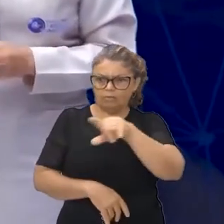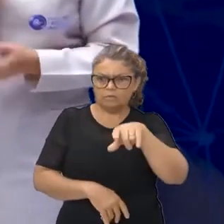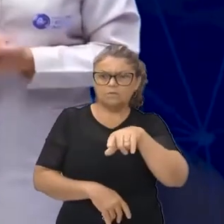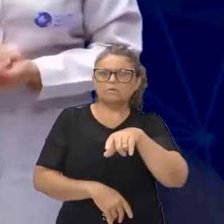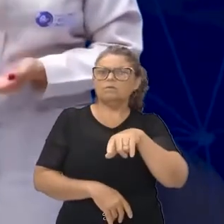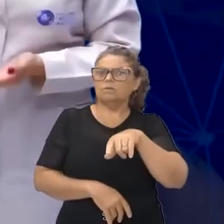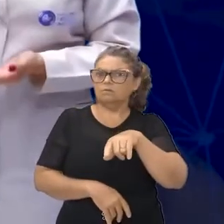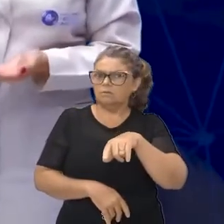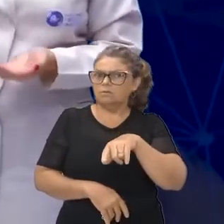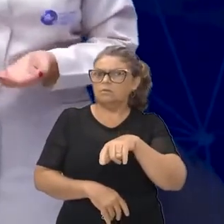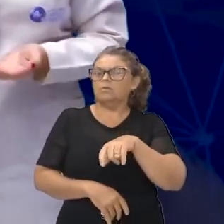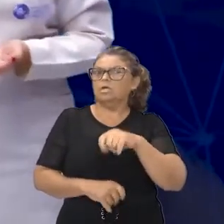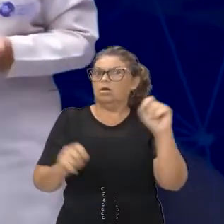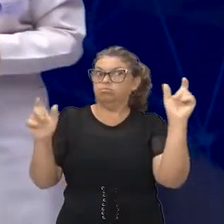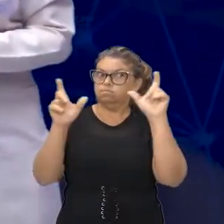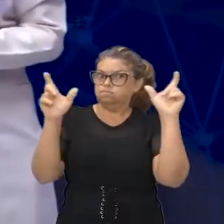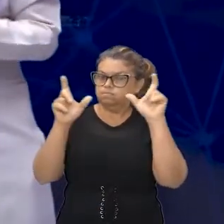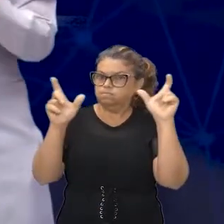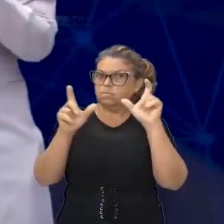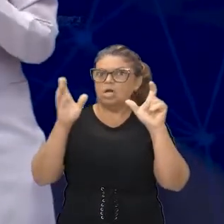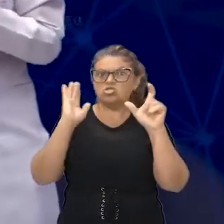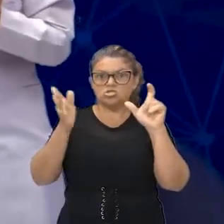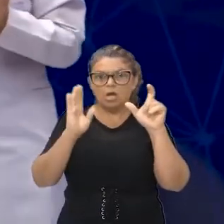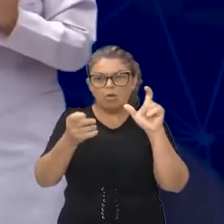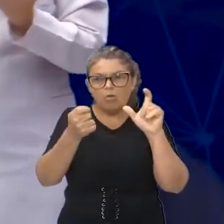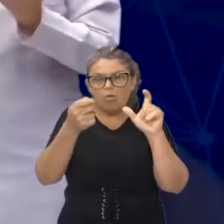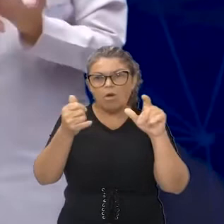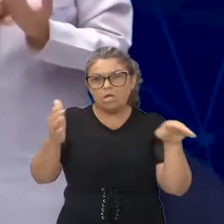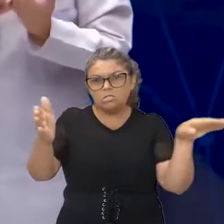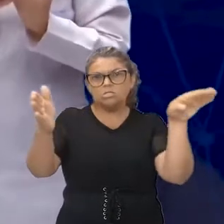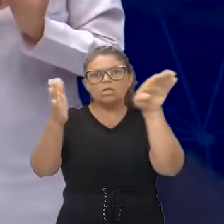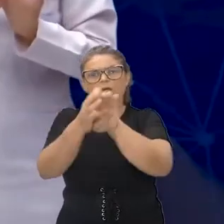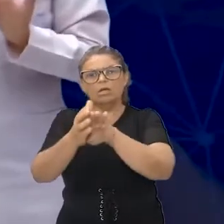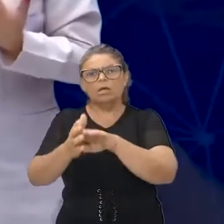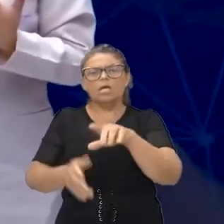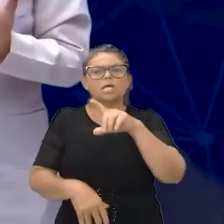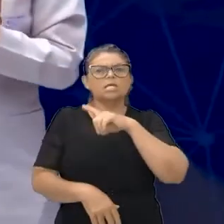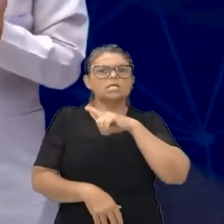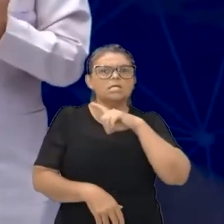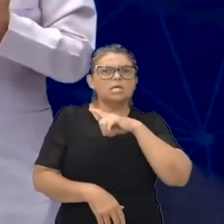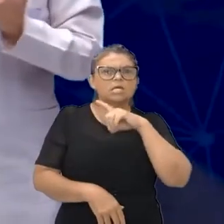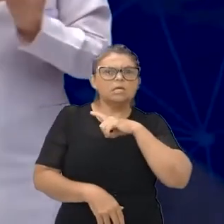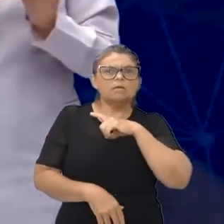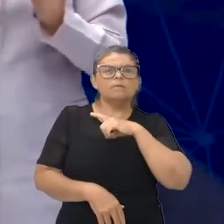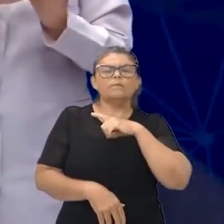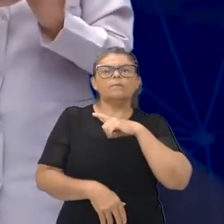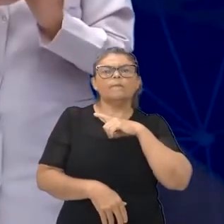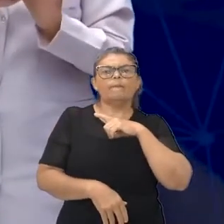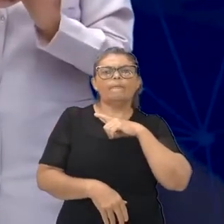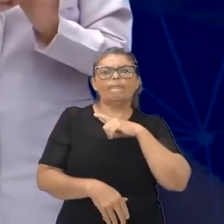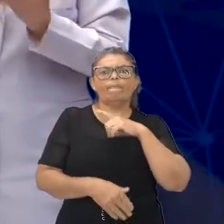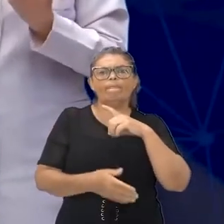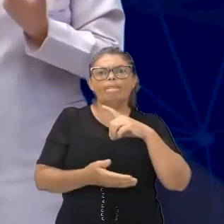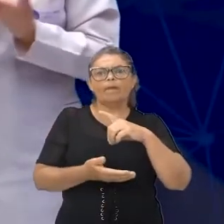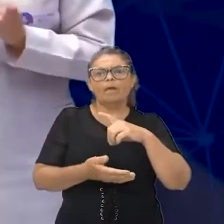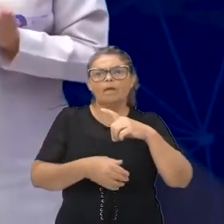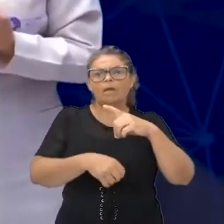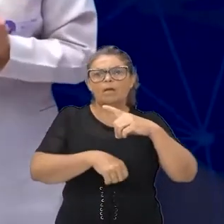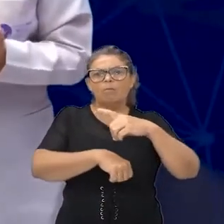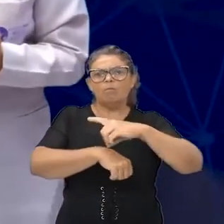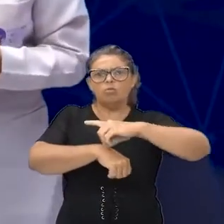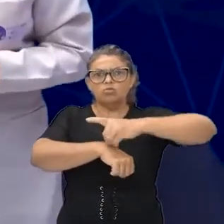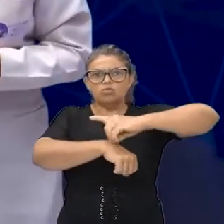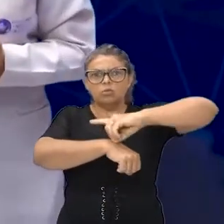tá bem antenado, tá bem na frente. Eles têm bússola, eles têm embarcações, eles estudam as estrelas, eles